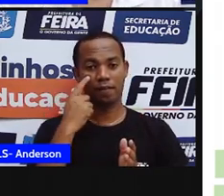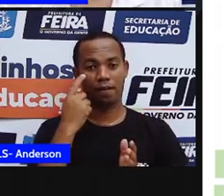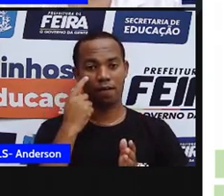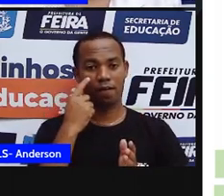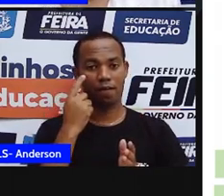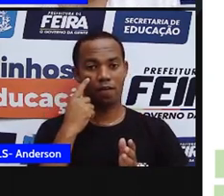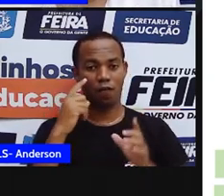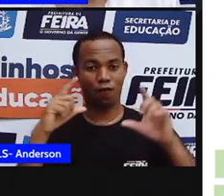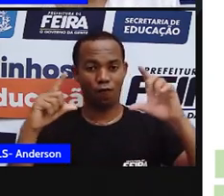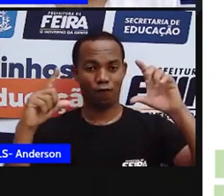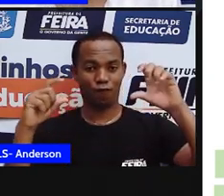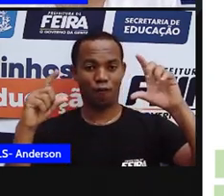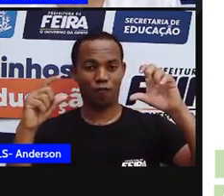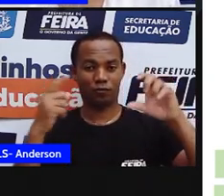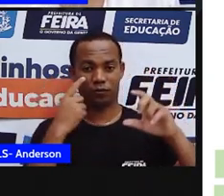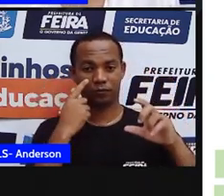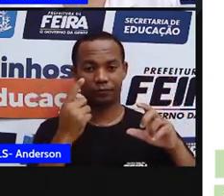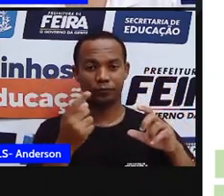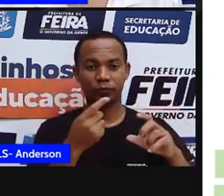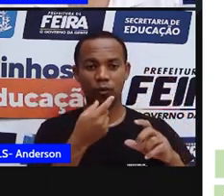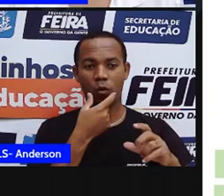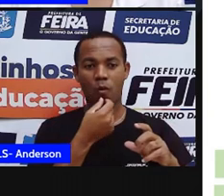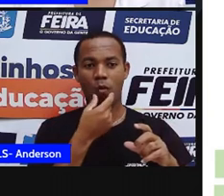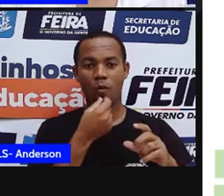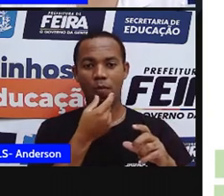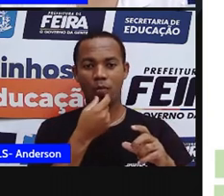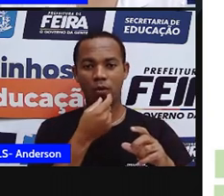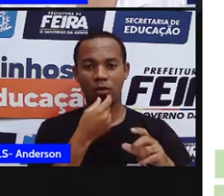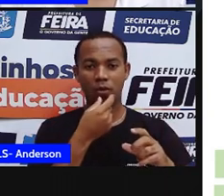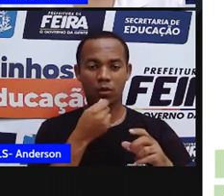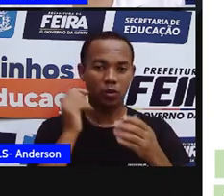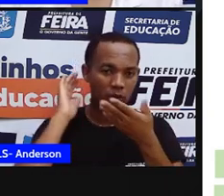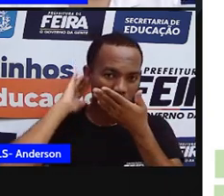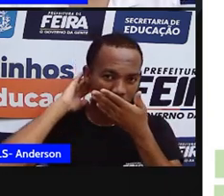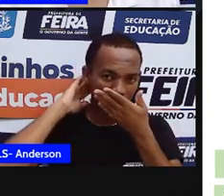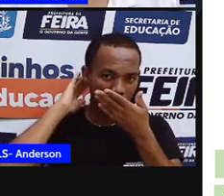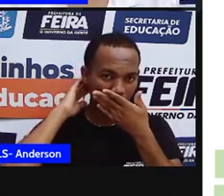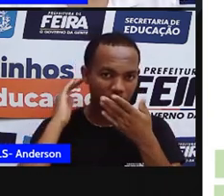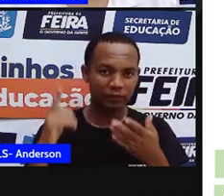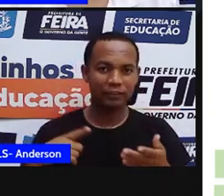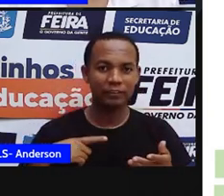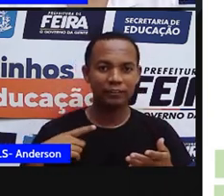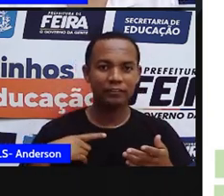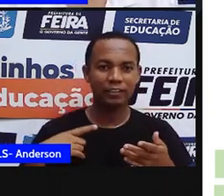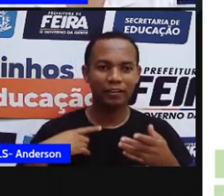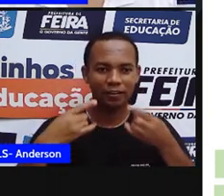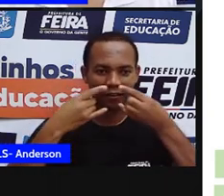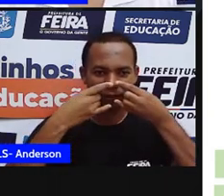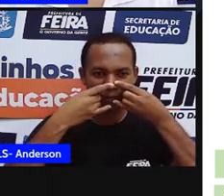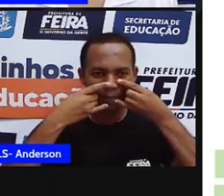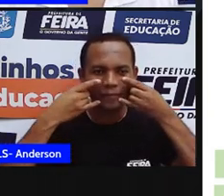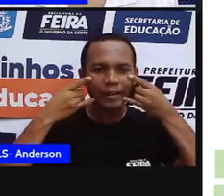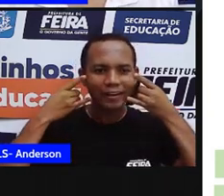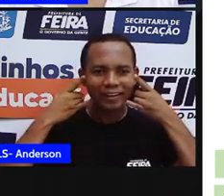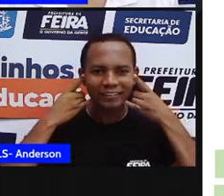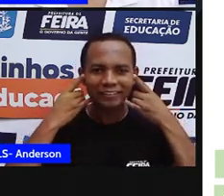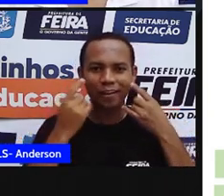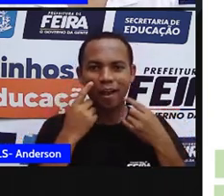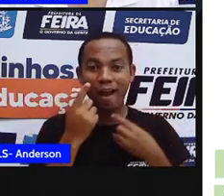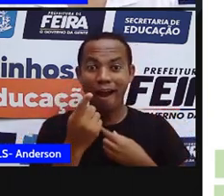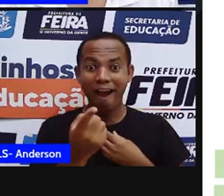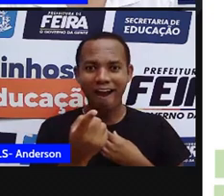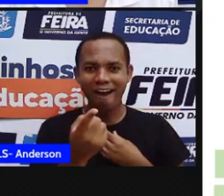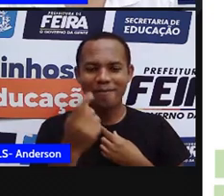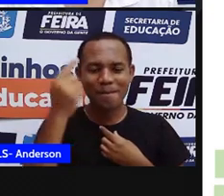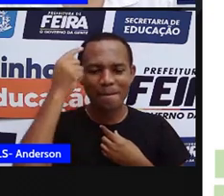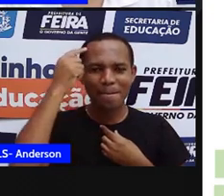aí. Olha só, né? Um indígena. E ele está usando a máscara que a gente fala tanto aqui. E vocês já pararam